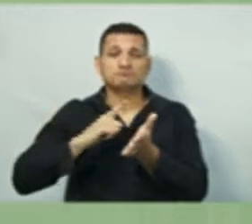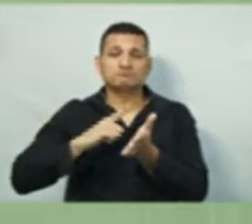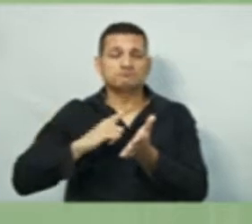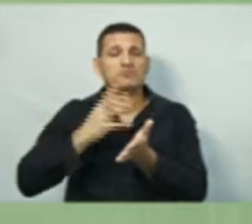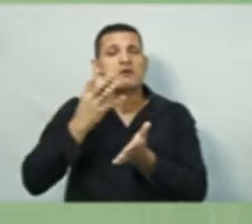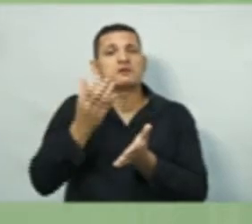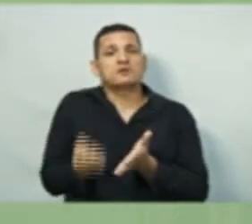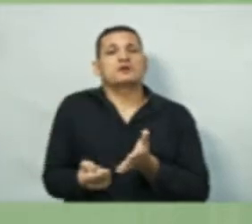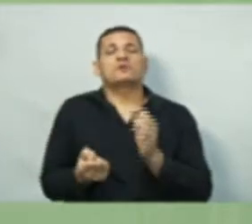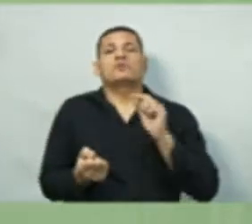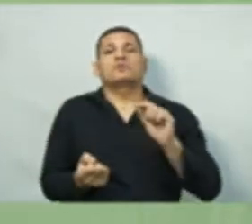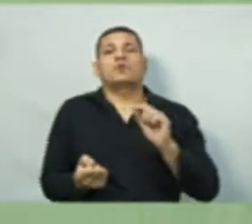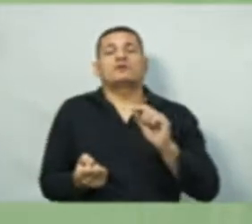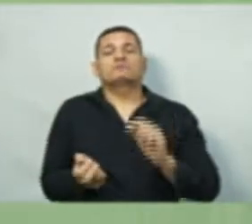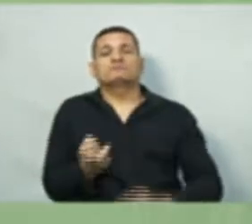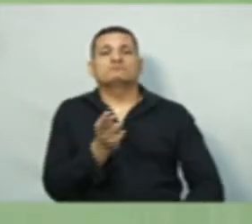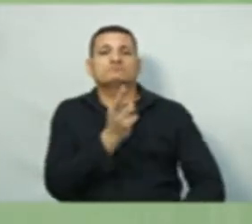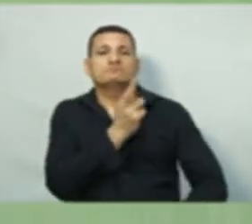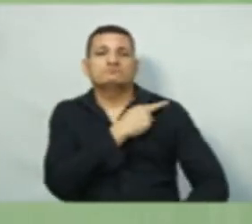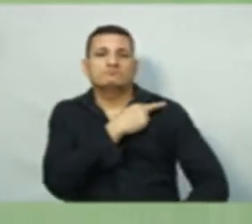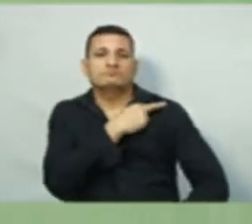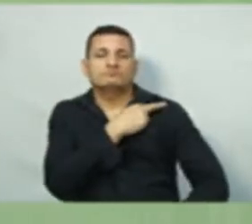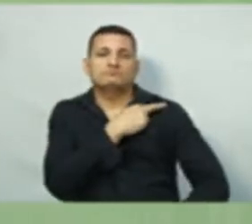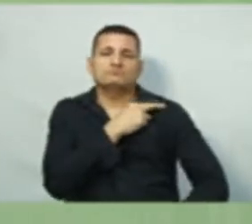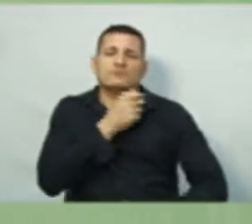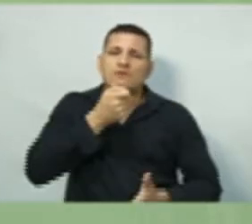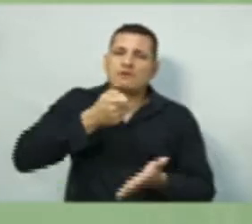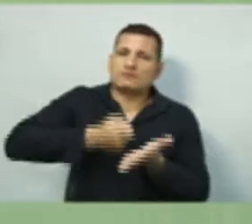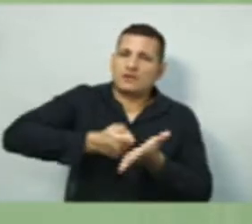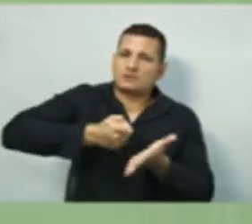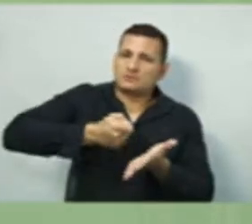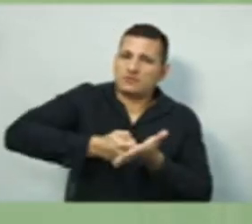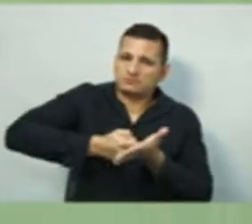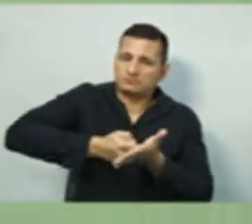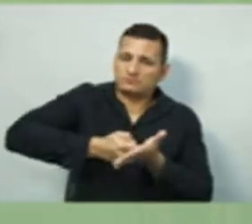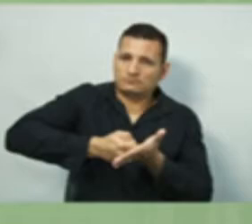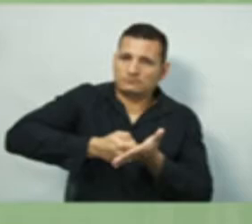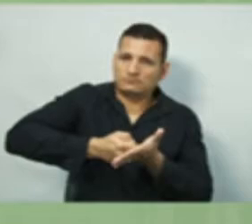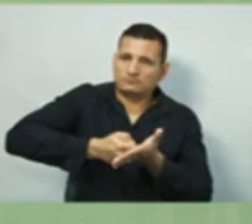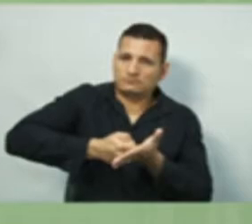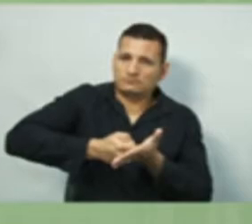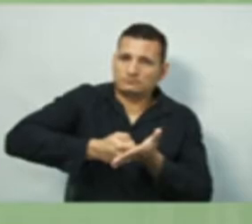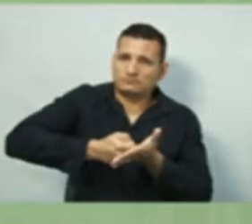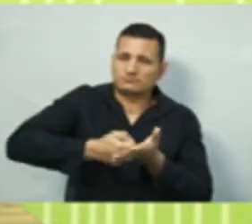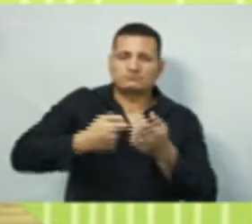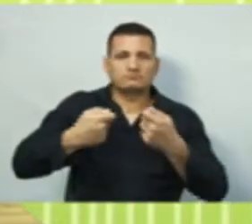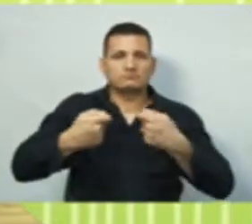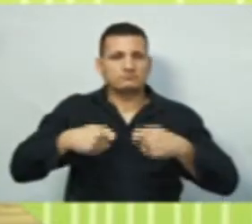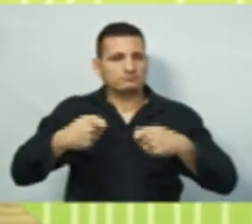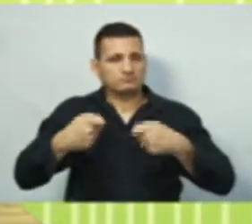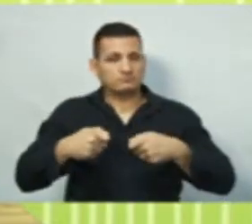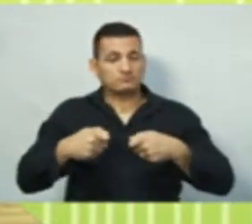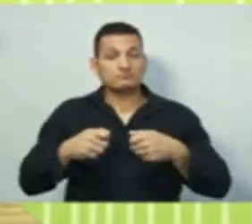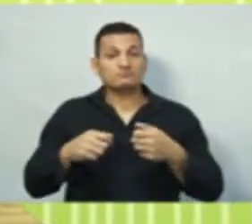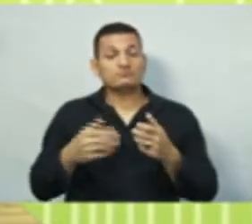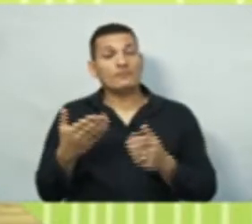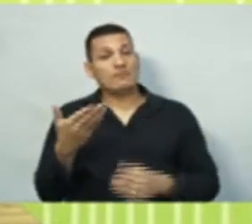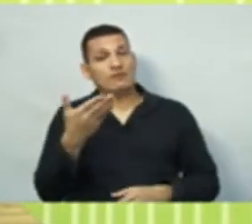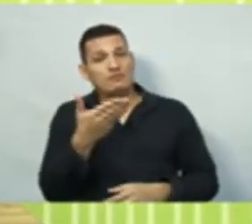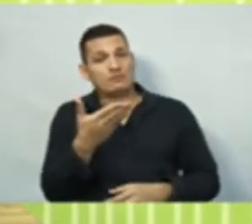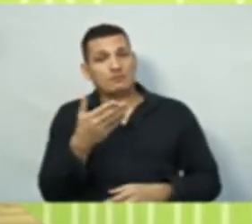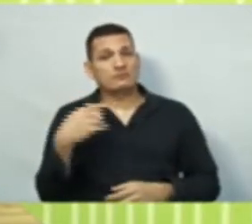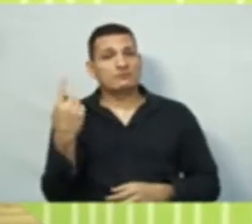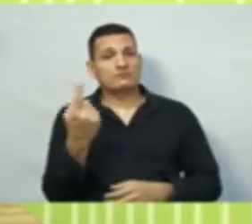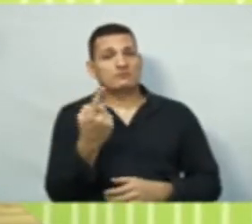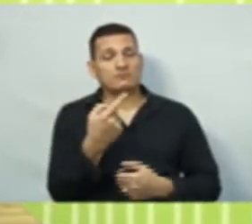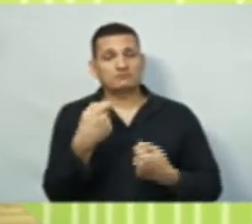assumem obrigações, deveres e responsabilidades. Aqui nós temos que observar que